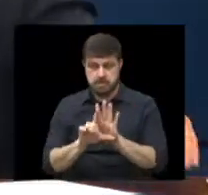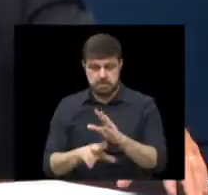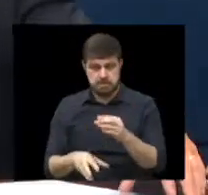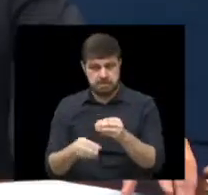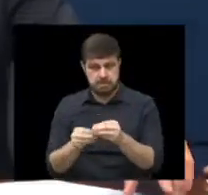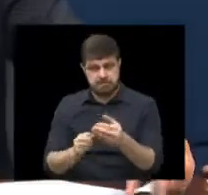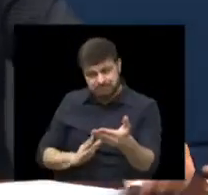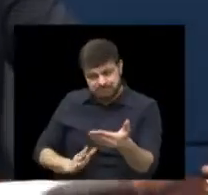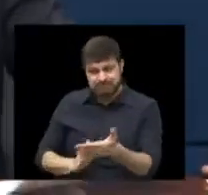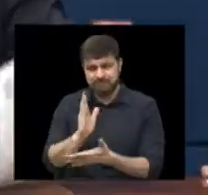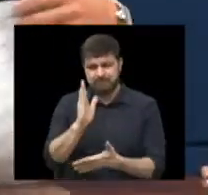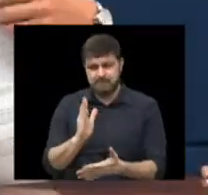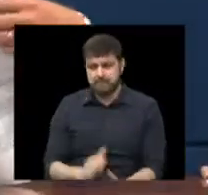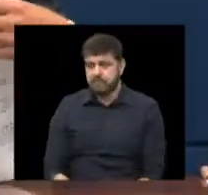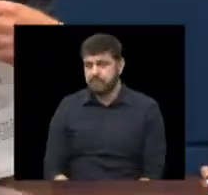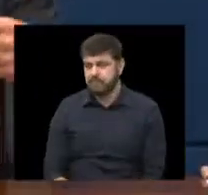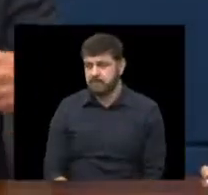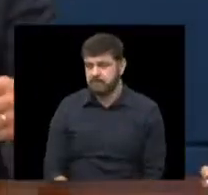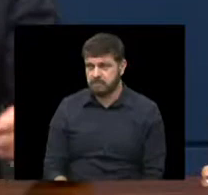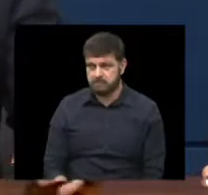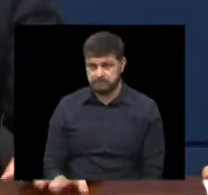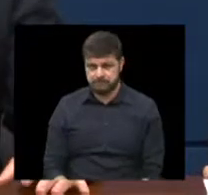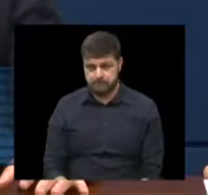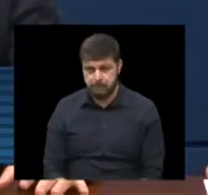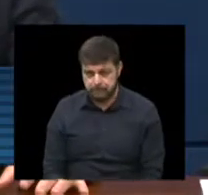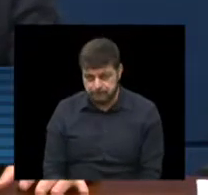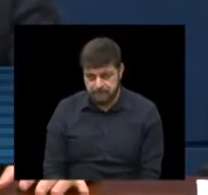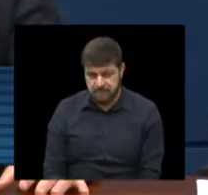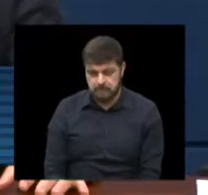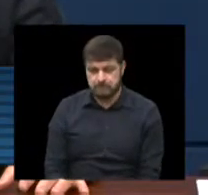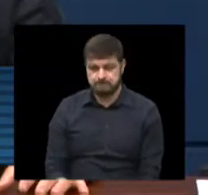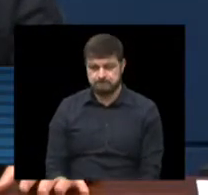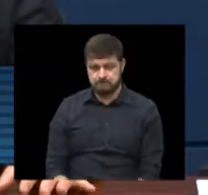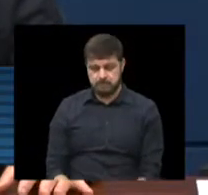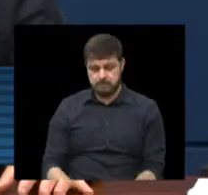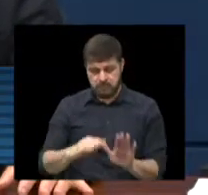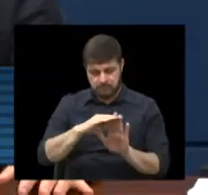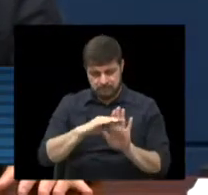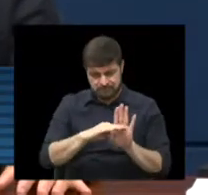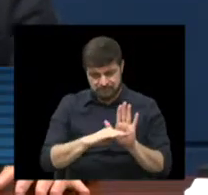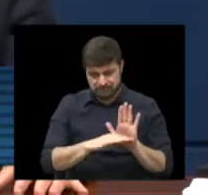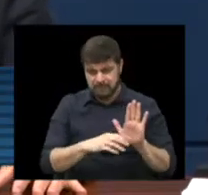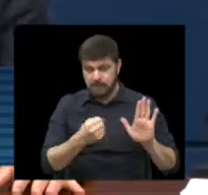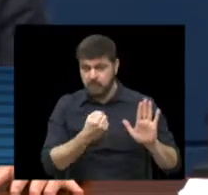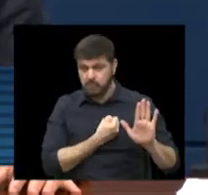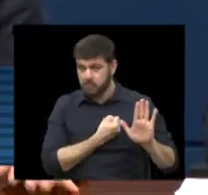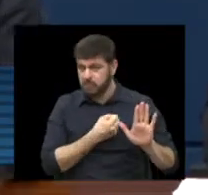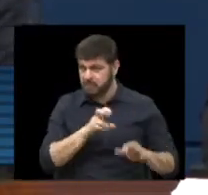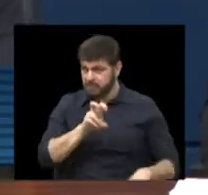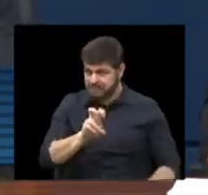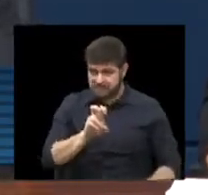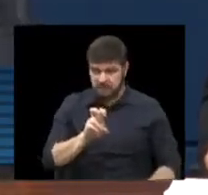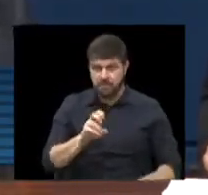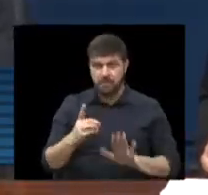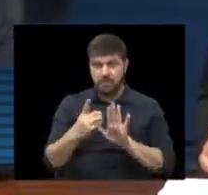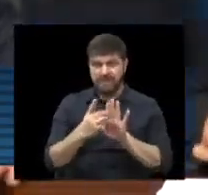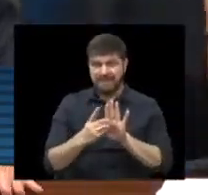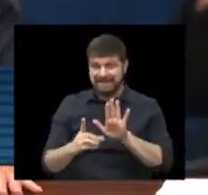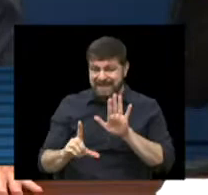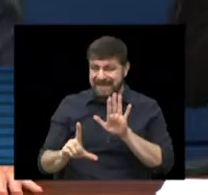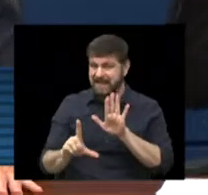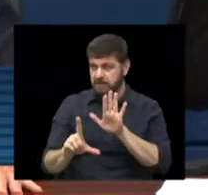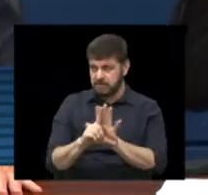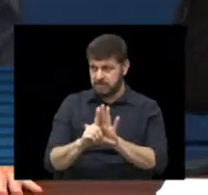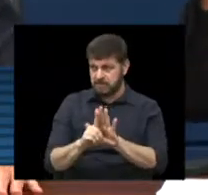26 votos, o projeto está aprovado. Item da pauta número 5, turno de discussão e votação do projeto